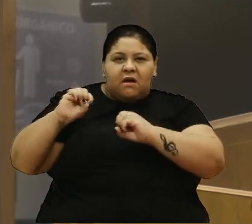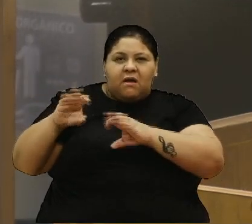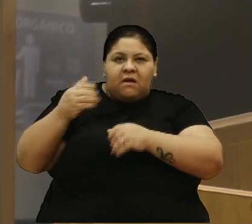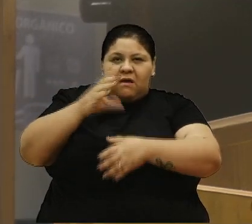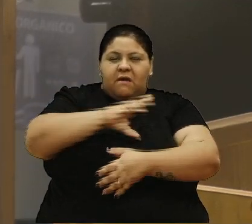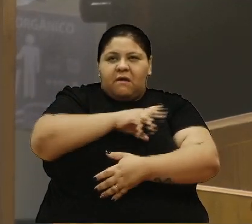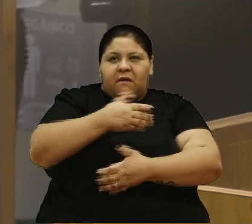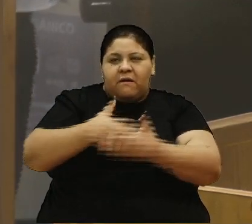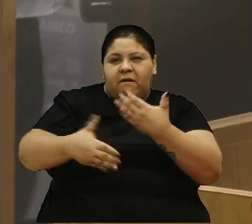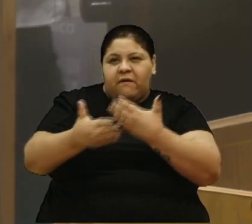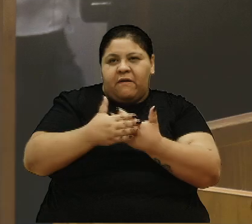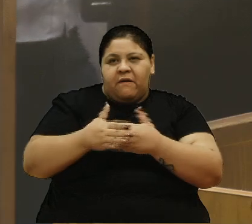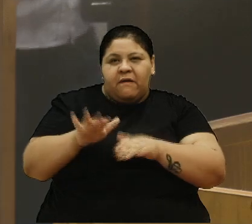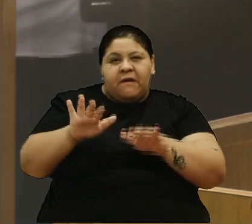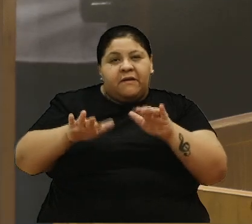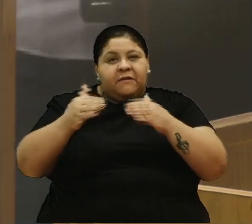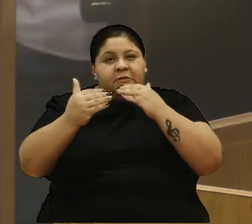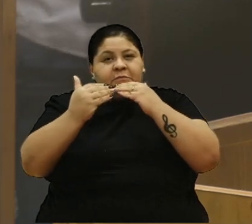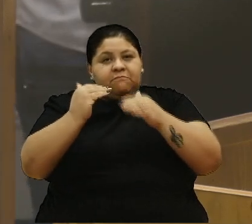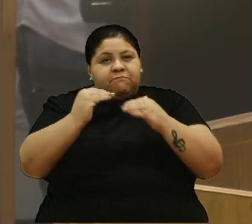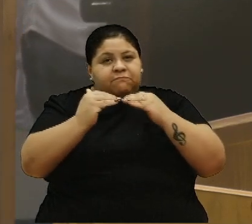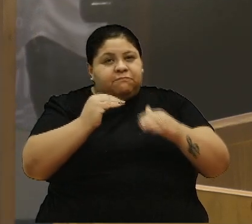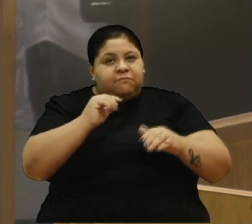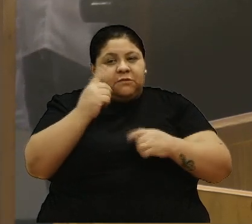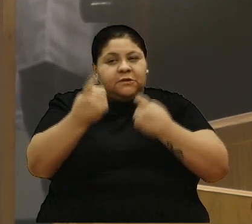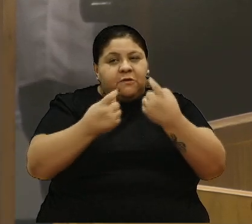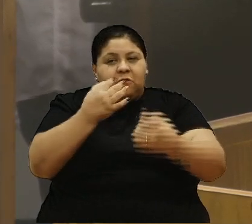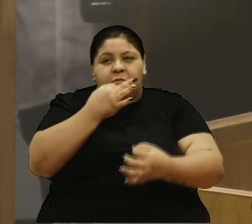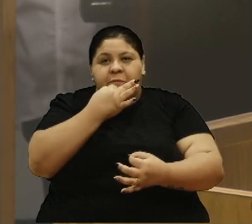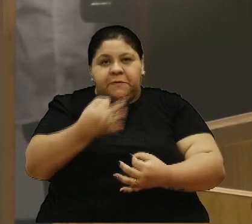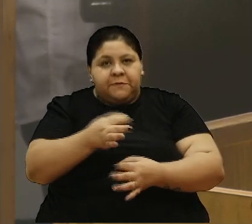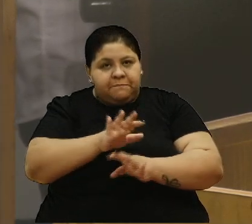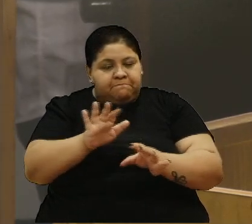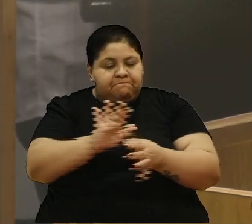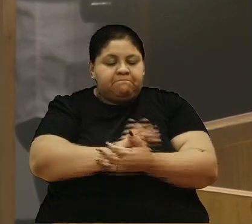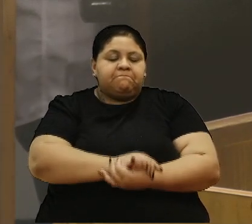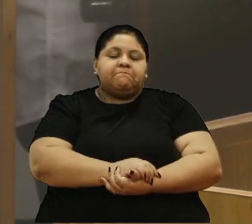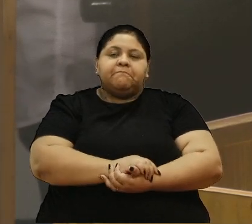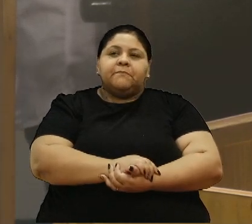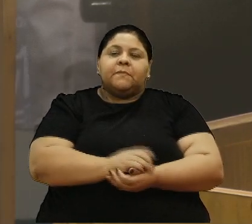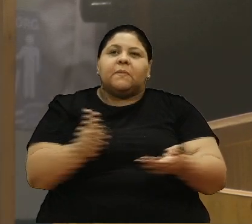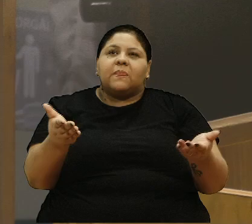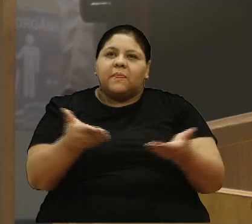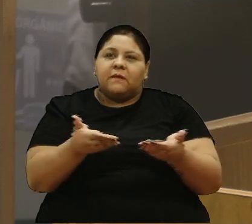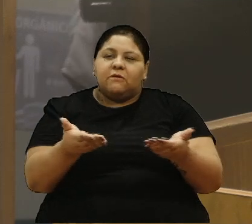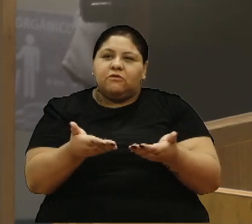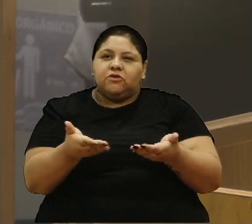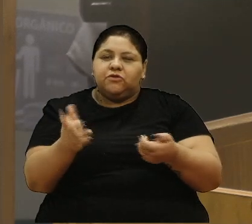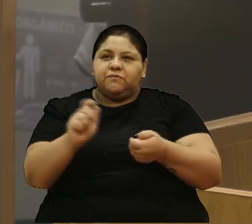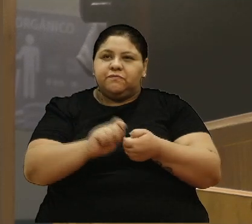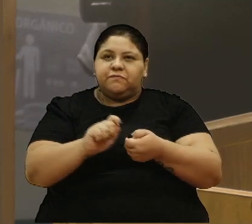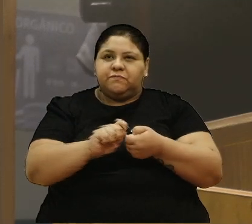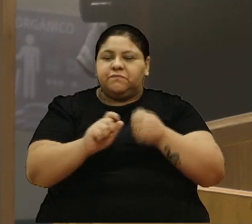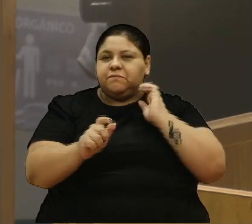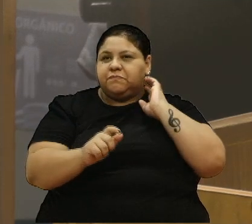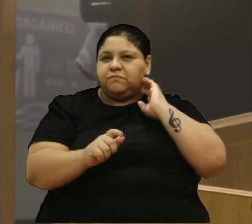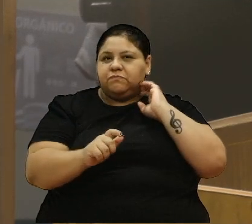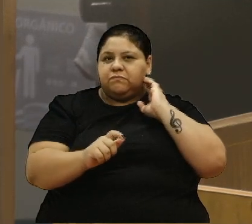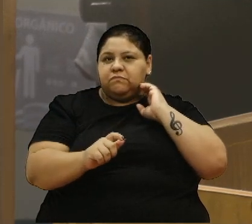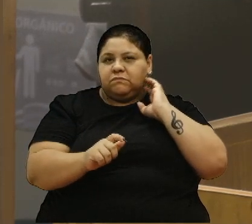Embora a gente discorde, talvez, de alguma opinião. Então, aqui eu queria fazer hoje, com base